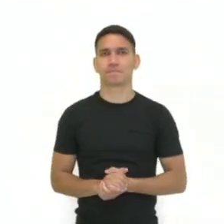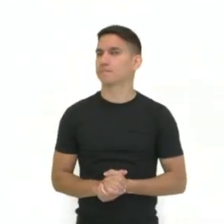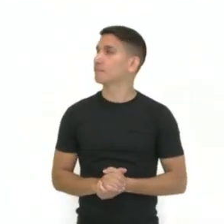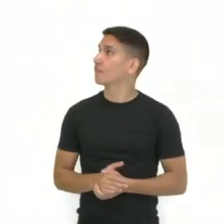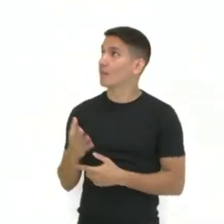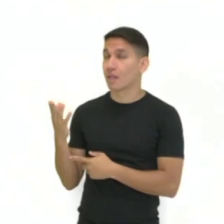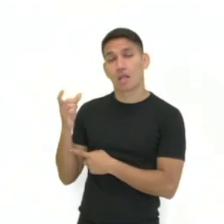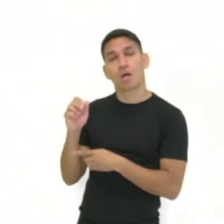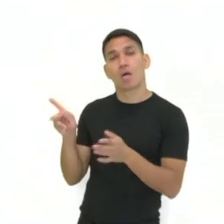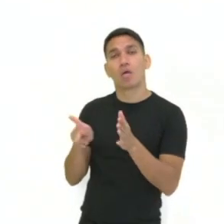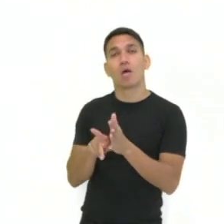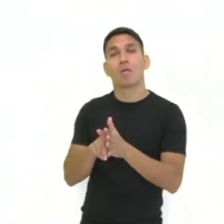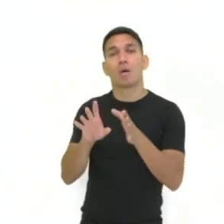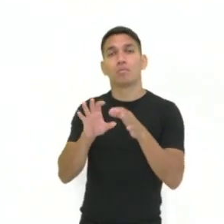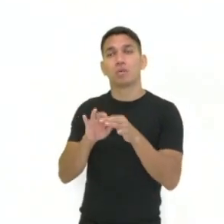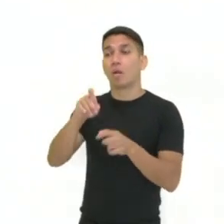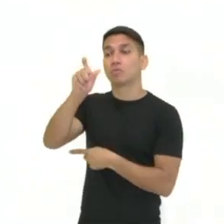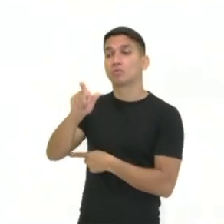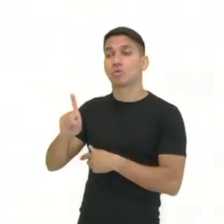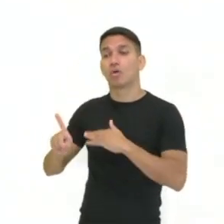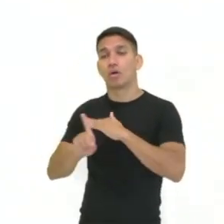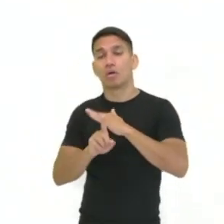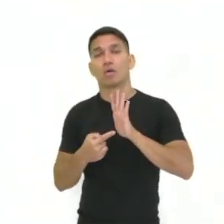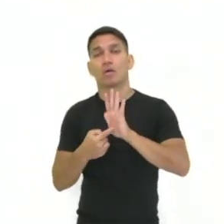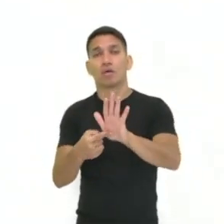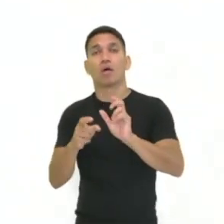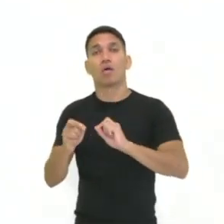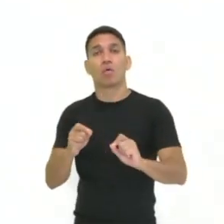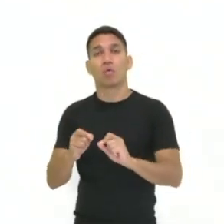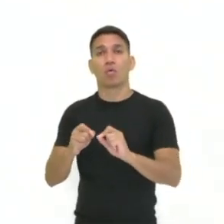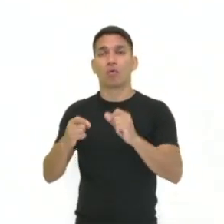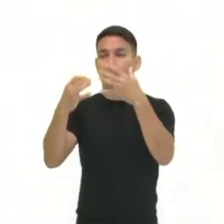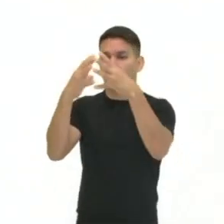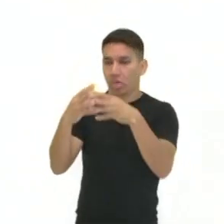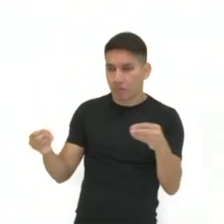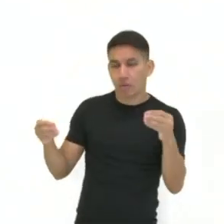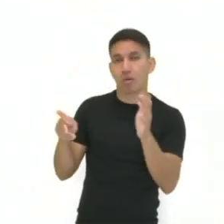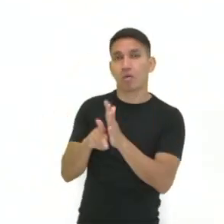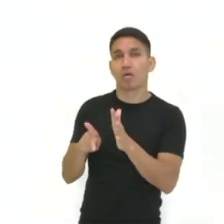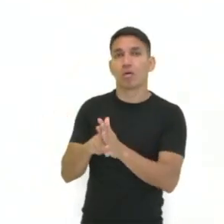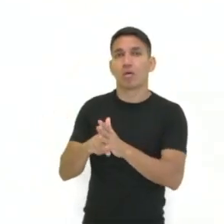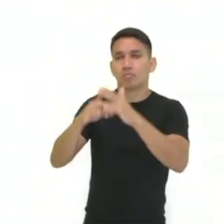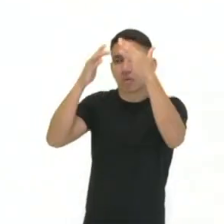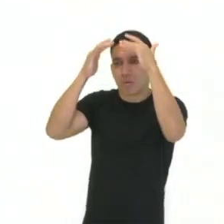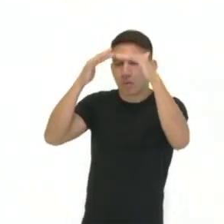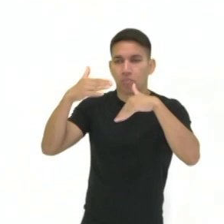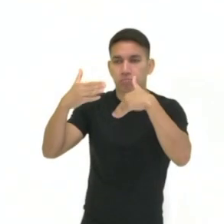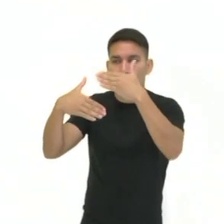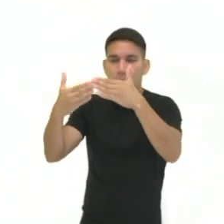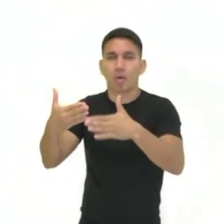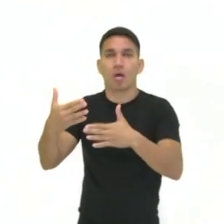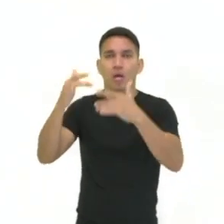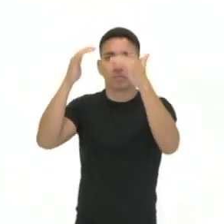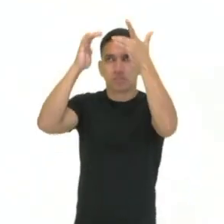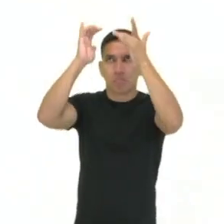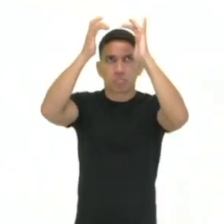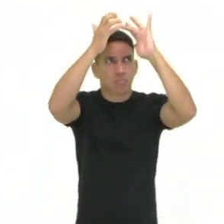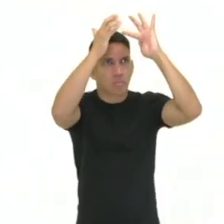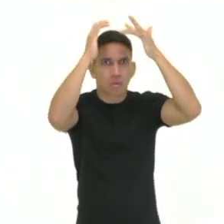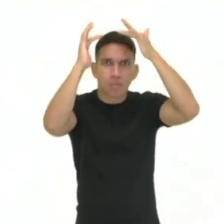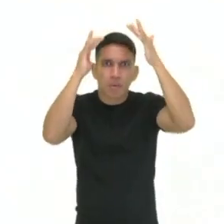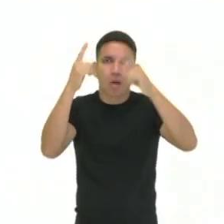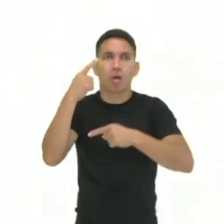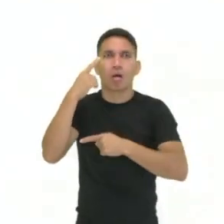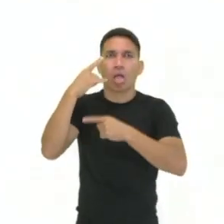O paciente apresenta o quê? Uma perda progressiva dos neurônios. Nós temos aqui, então,